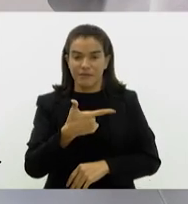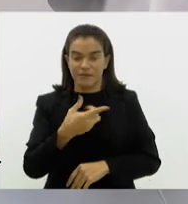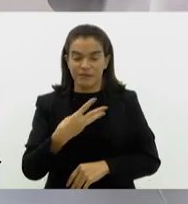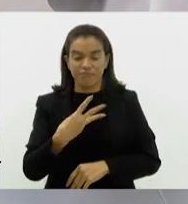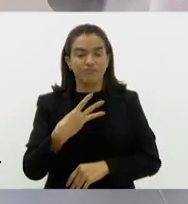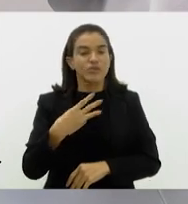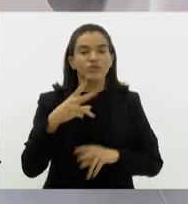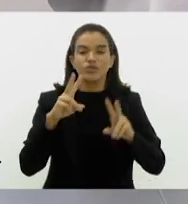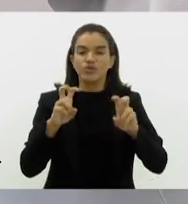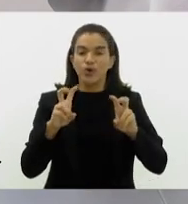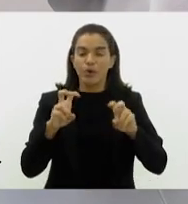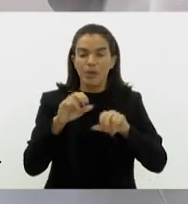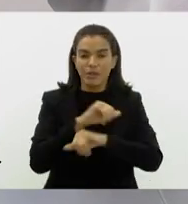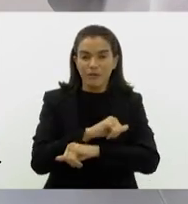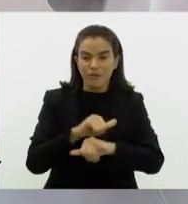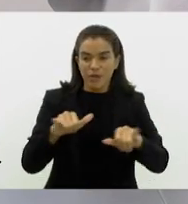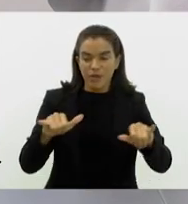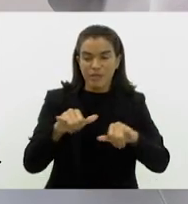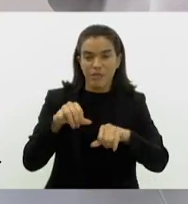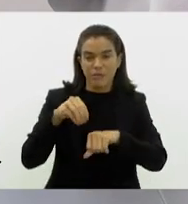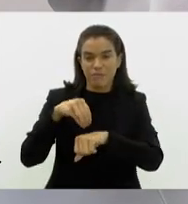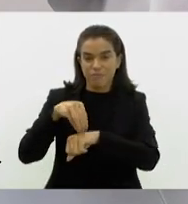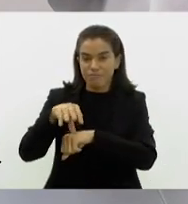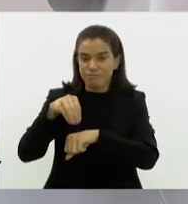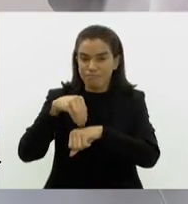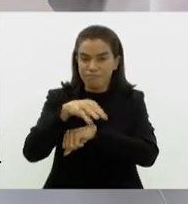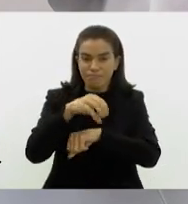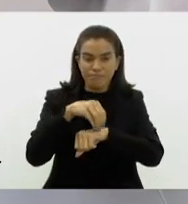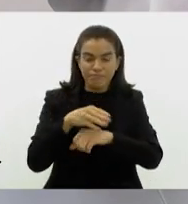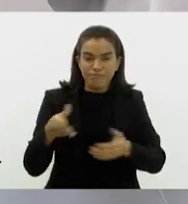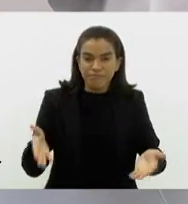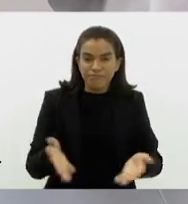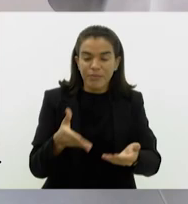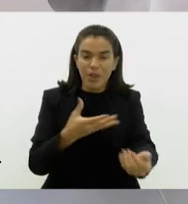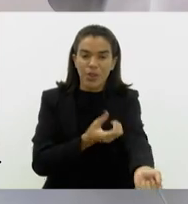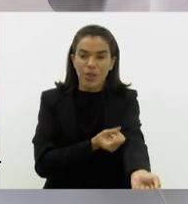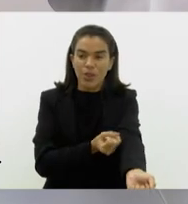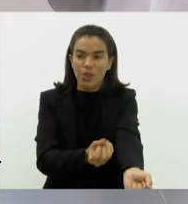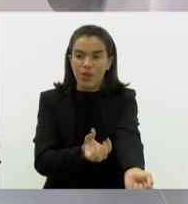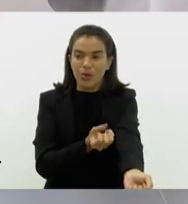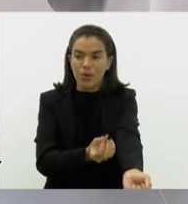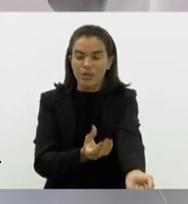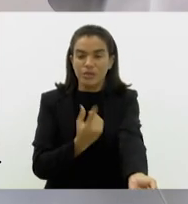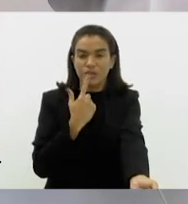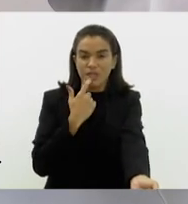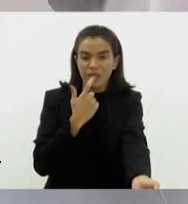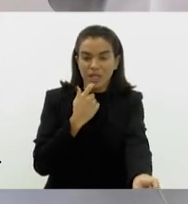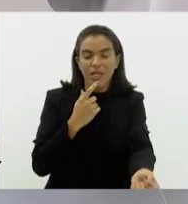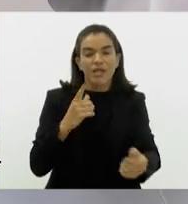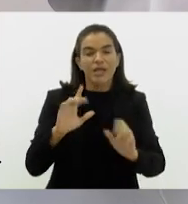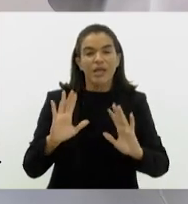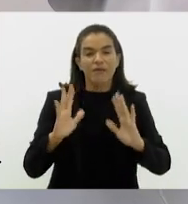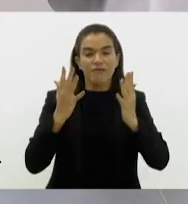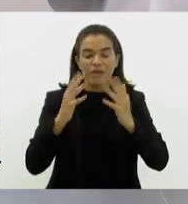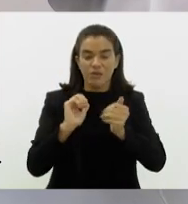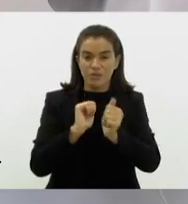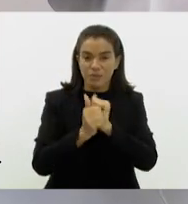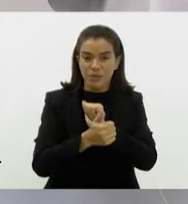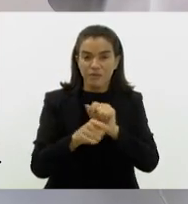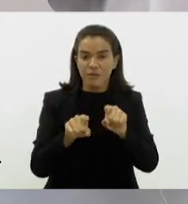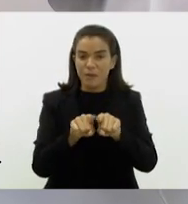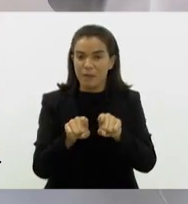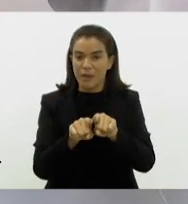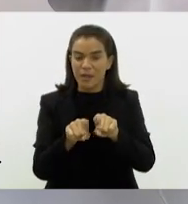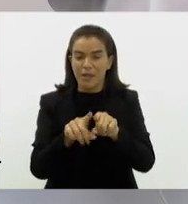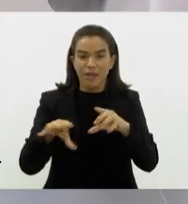que dispõe sobre a divulgação de mensagem incentivando a doação de sangue em todas as competições esportivas e eventos culturais, bem como